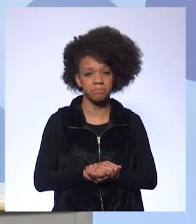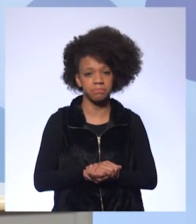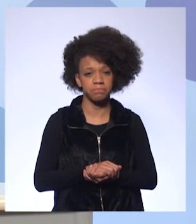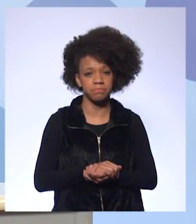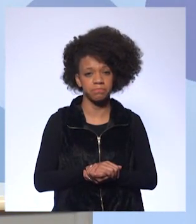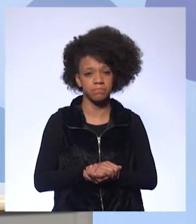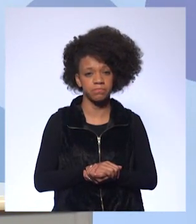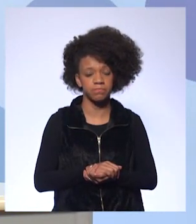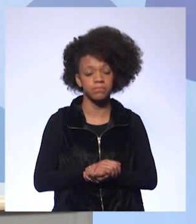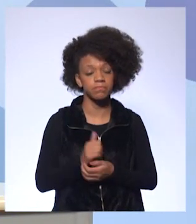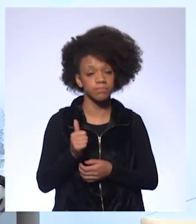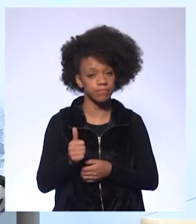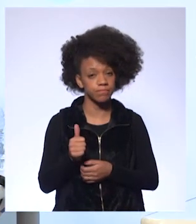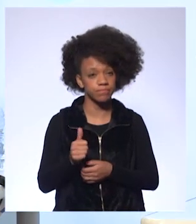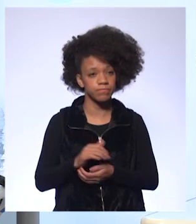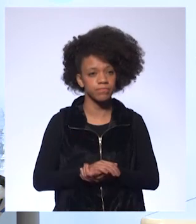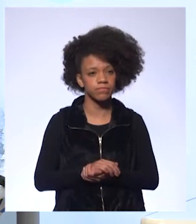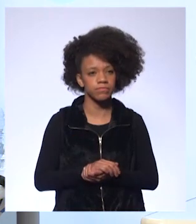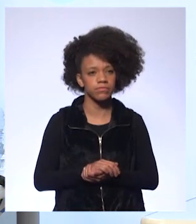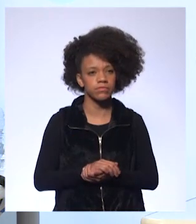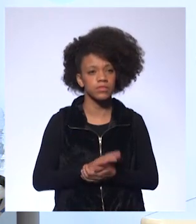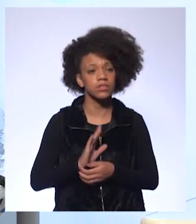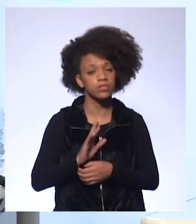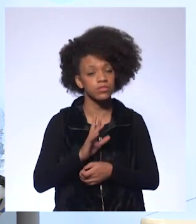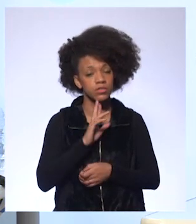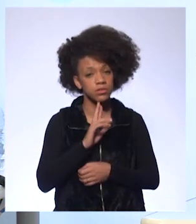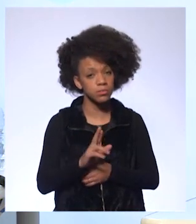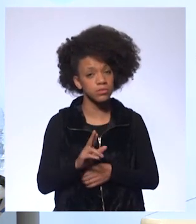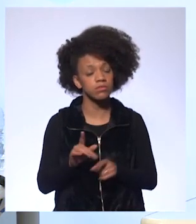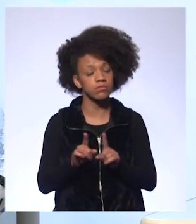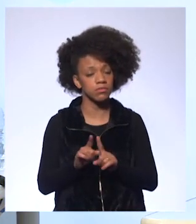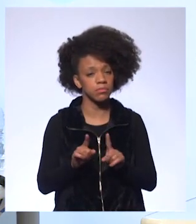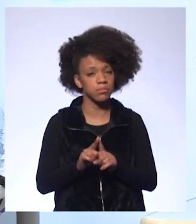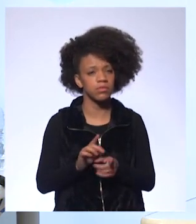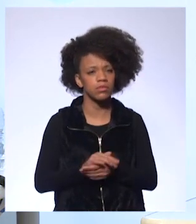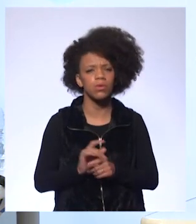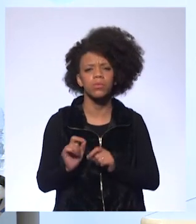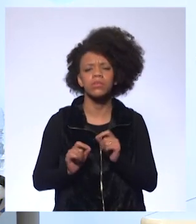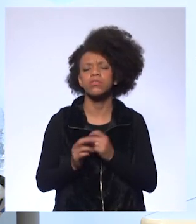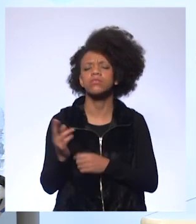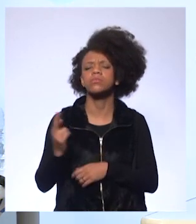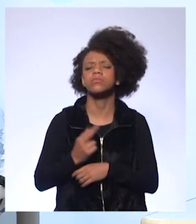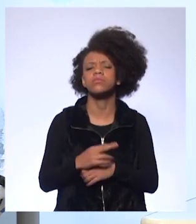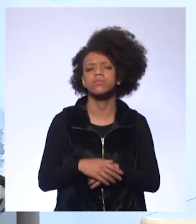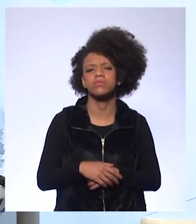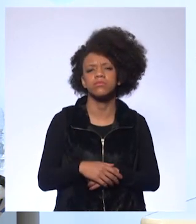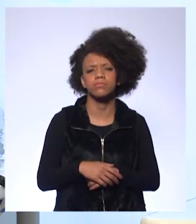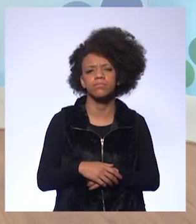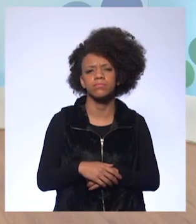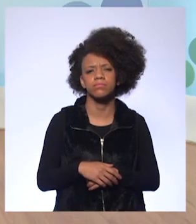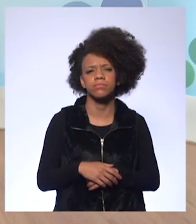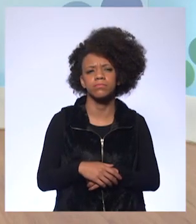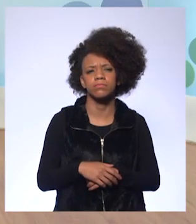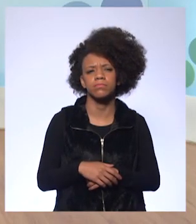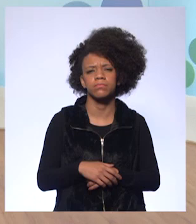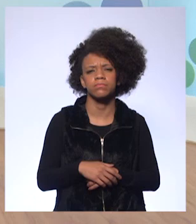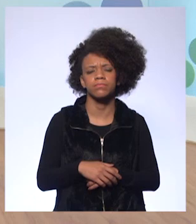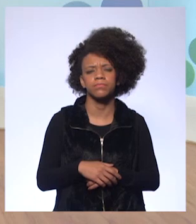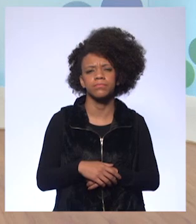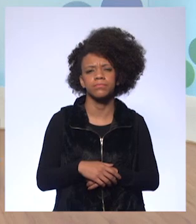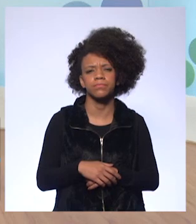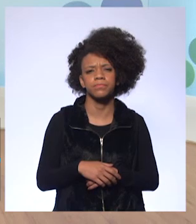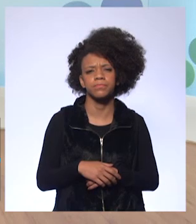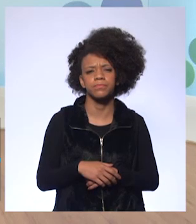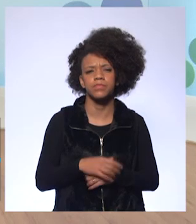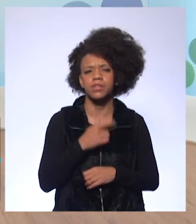robots ele já tem resposta dessas também né Antônio o que que eles responderam let me sim